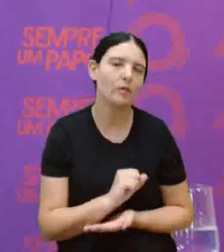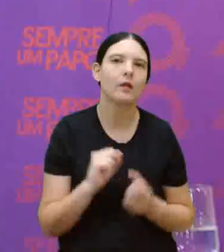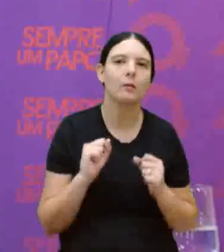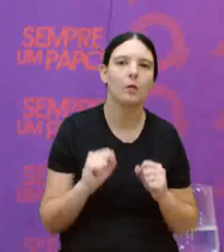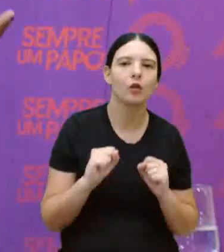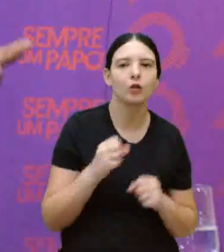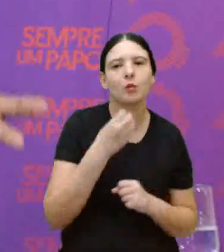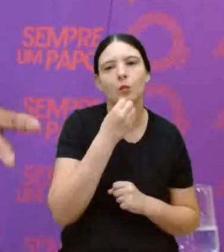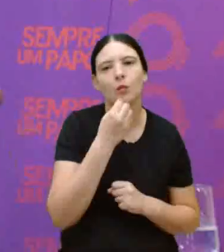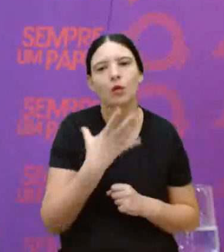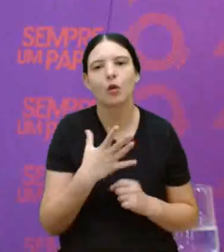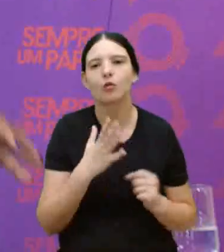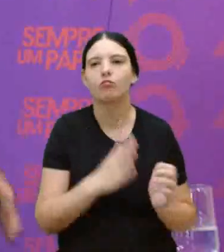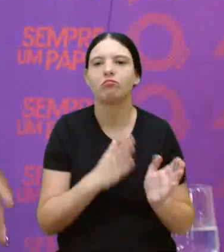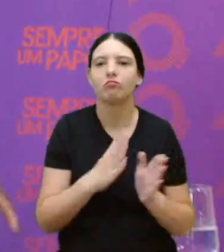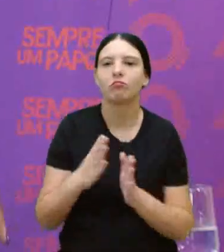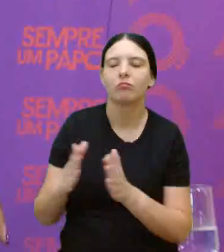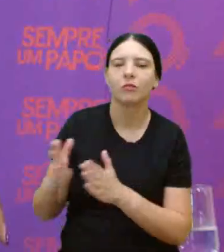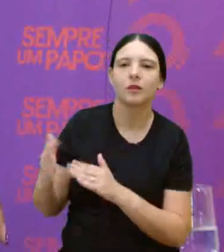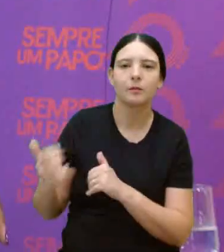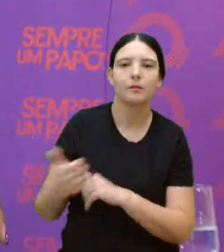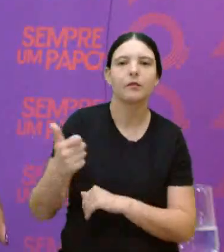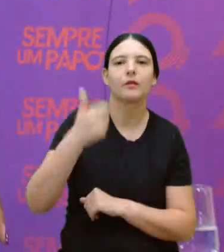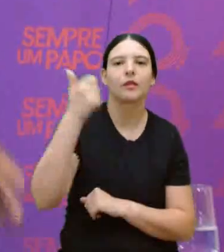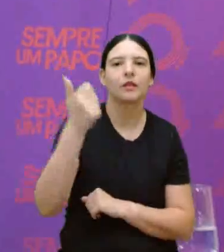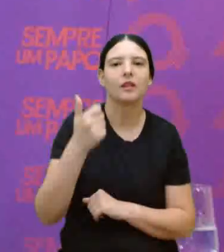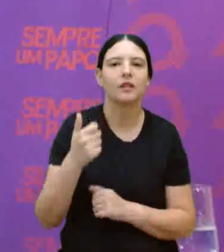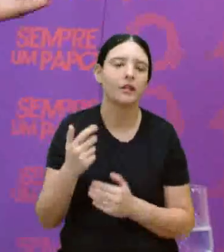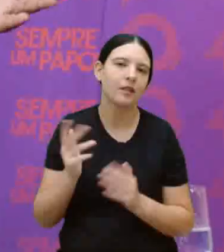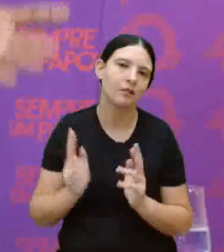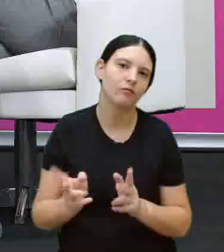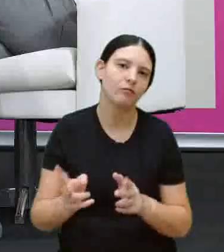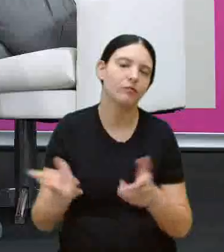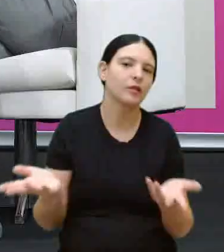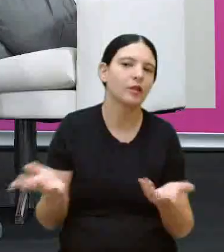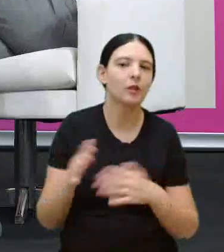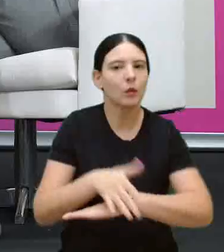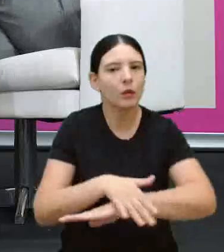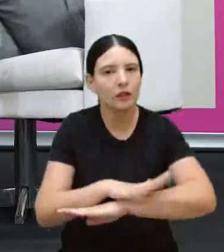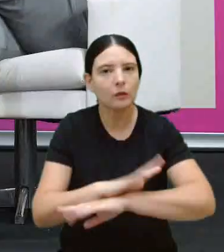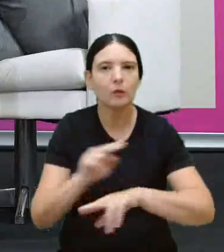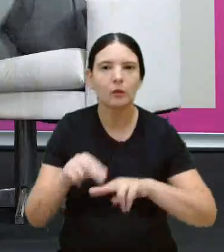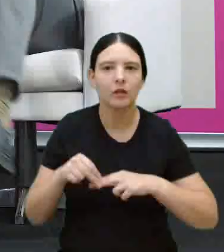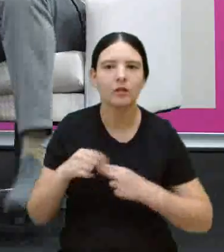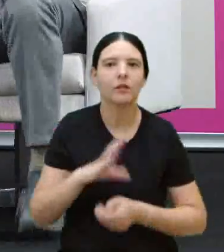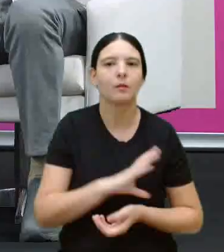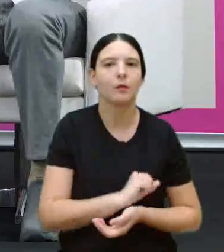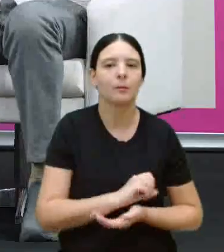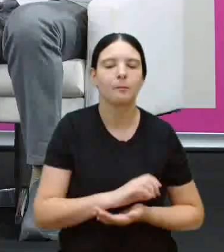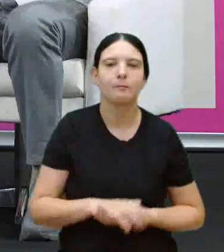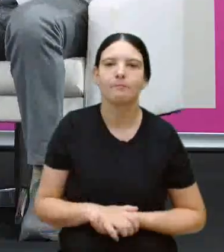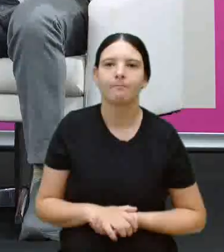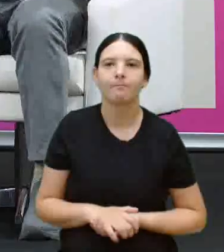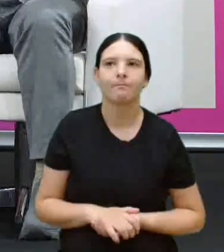desse processo, que possa melhorar esse processo do racismo através do amor? É uma pergunta... O